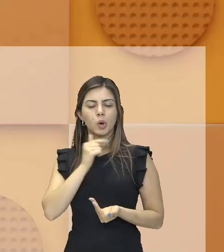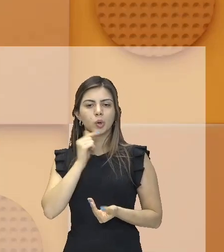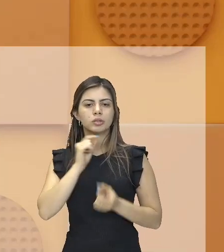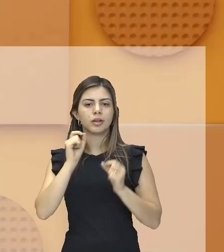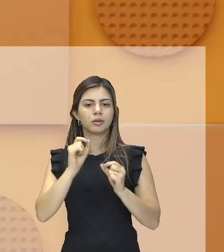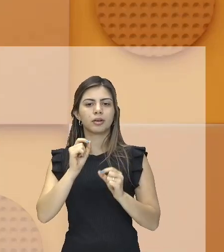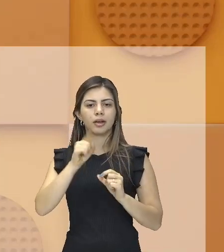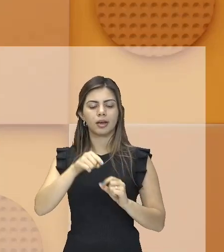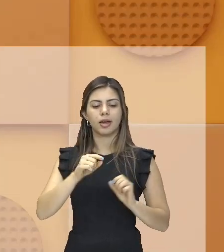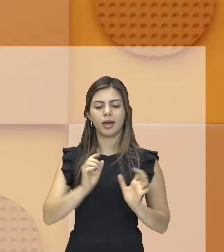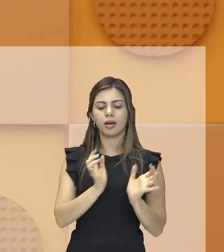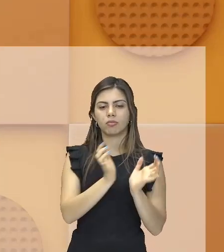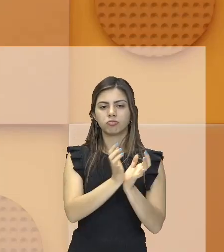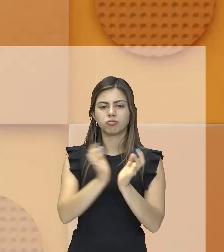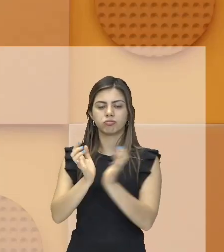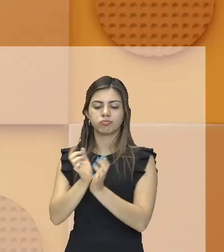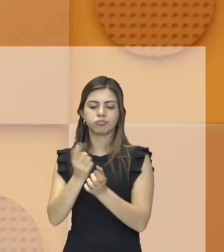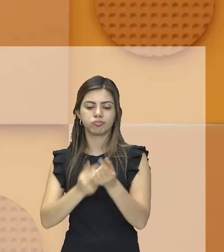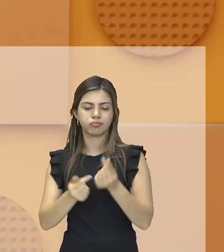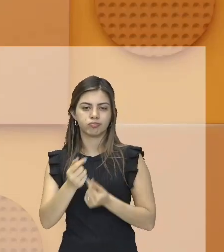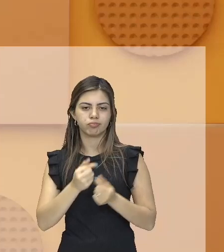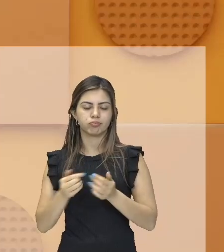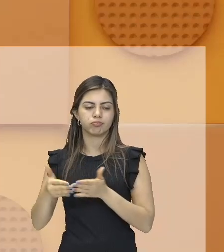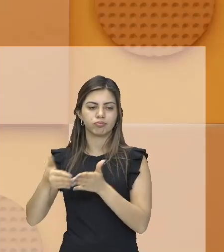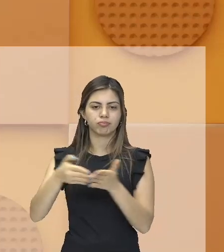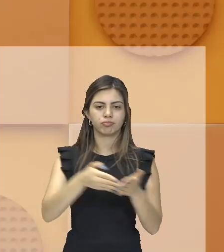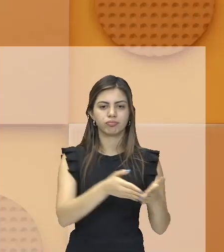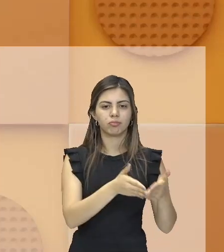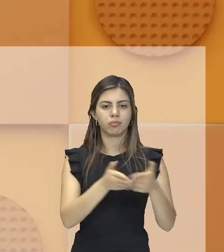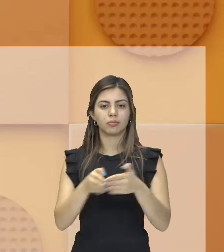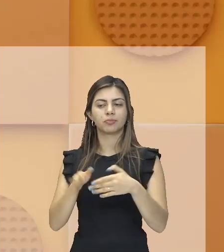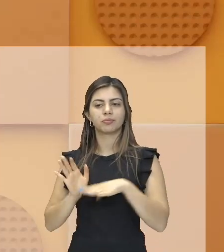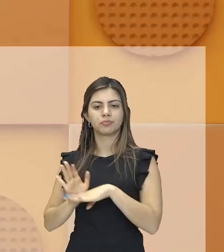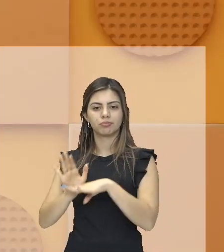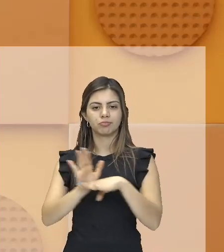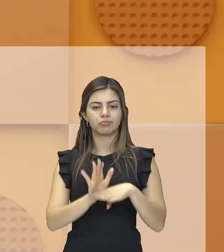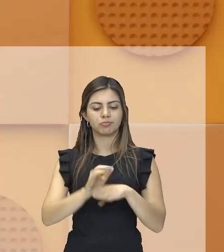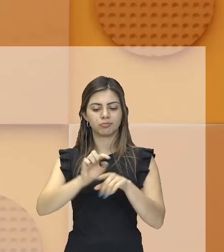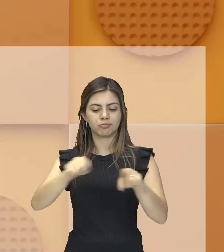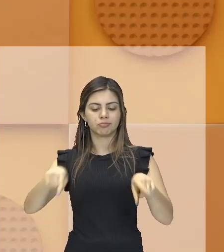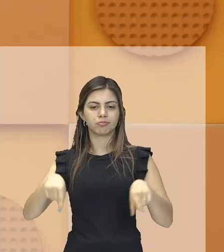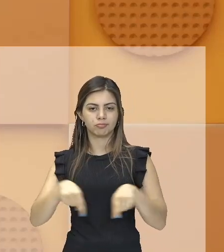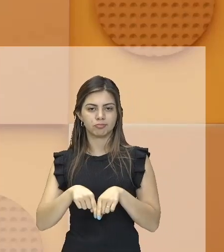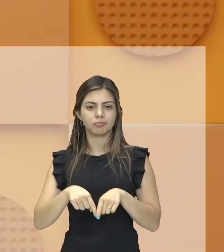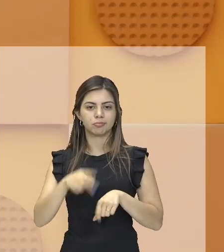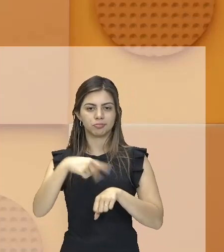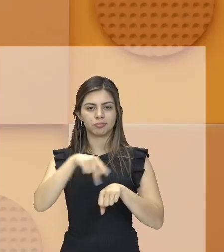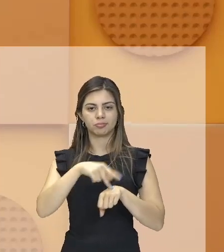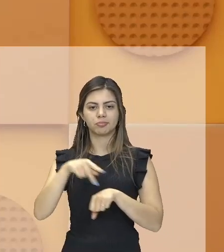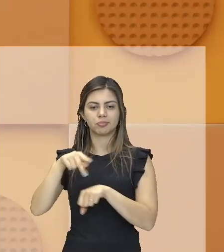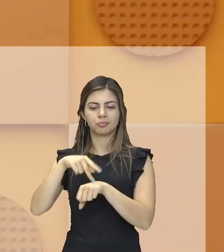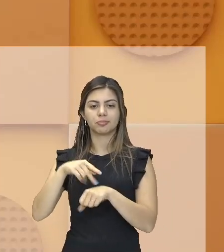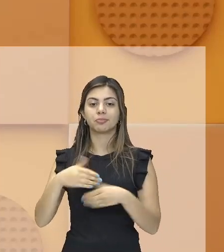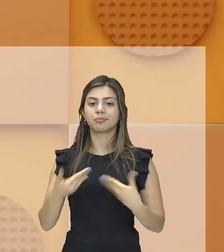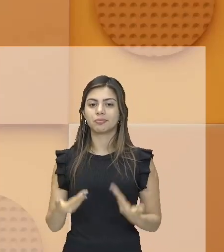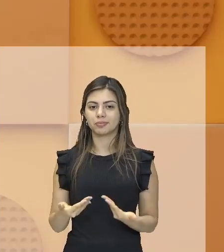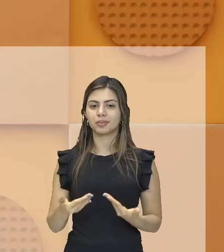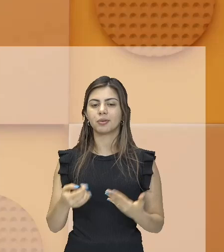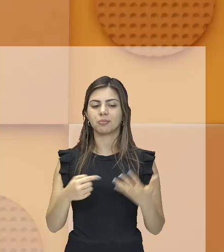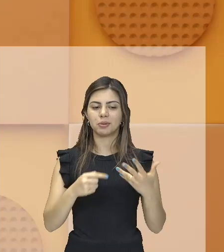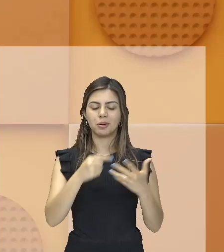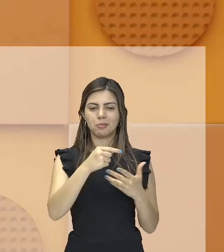controlando as redes comerciais ou rotas comerciais para beneficiar os seus territórios e os seus países. Então, essas foram